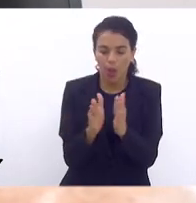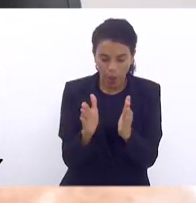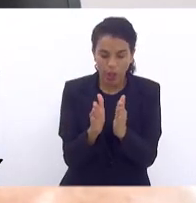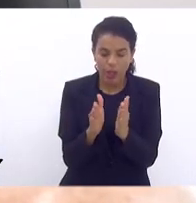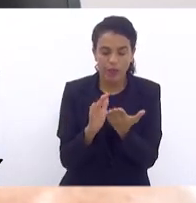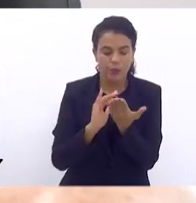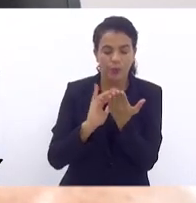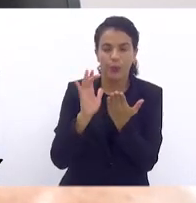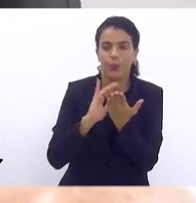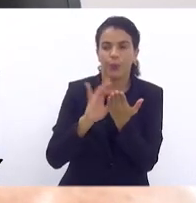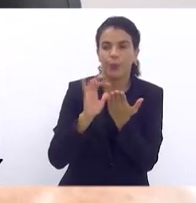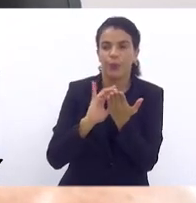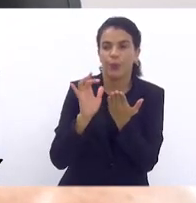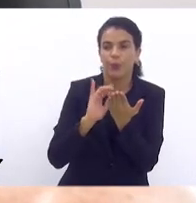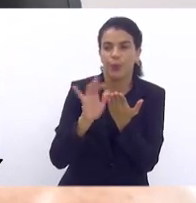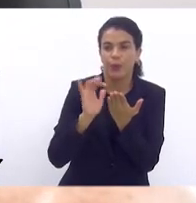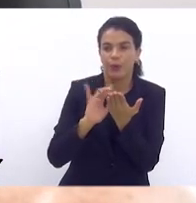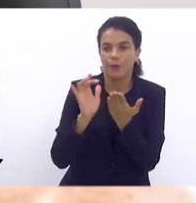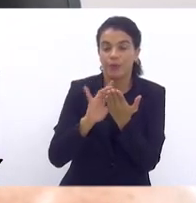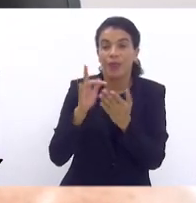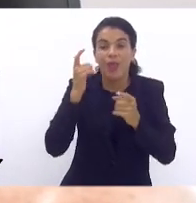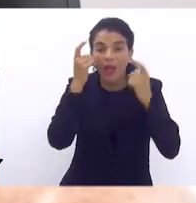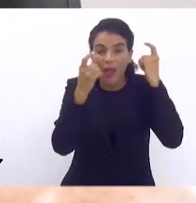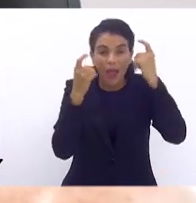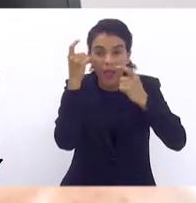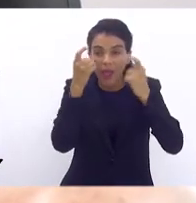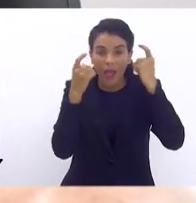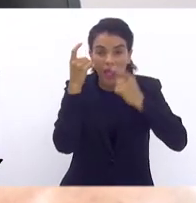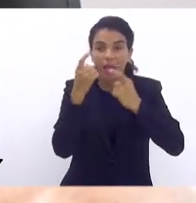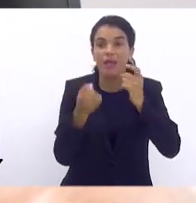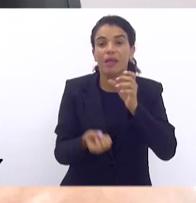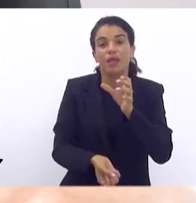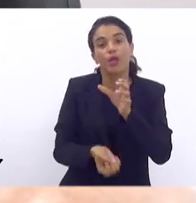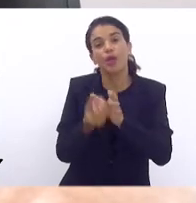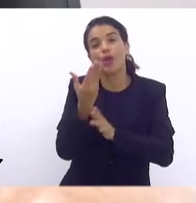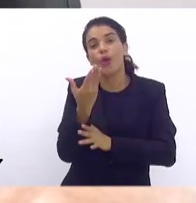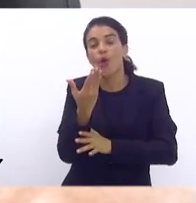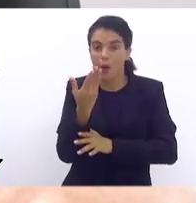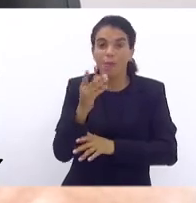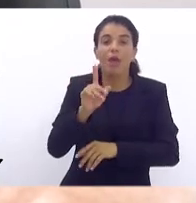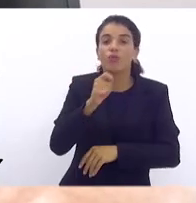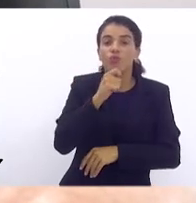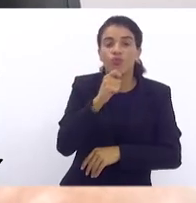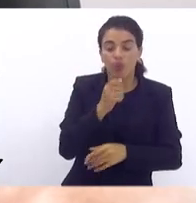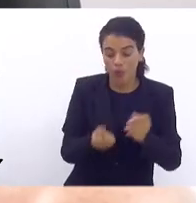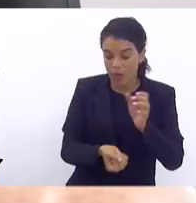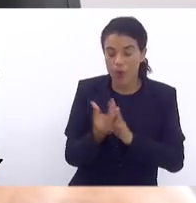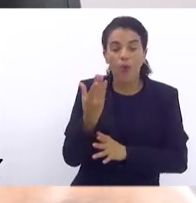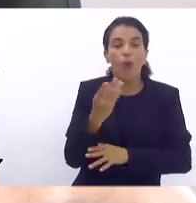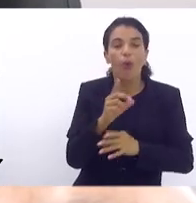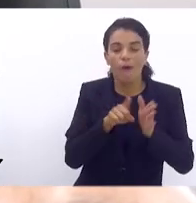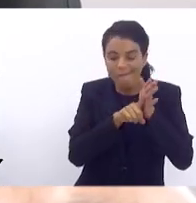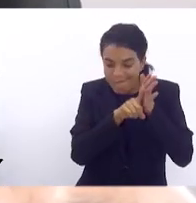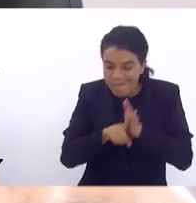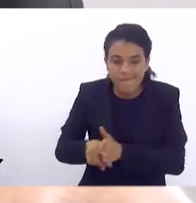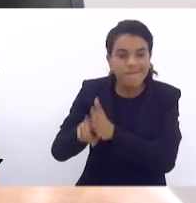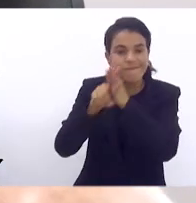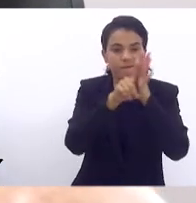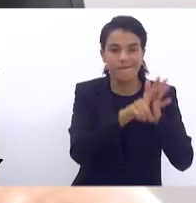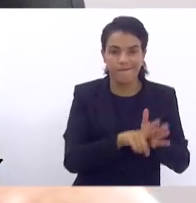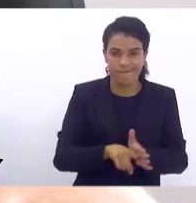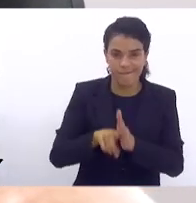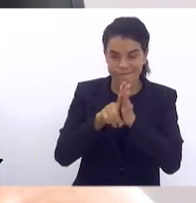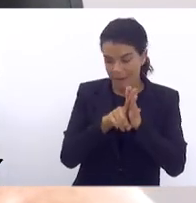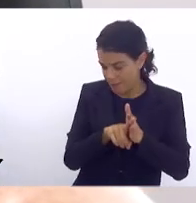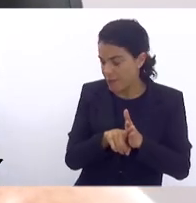avançando nesse sentido A grande preocupação é criou a rede mas não se criou um rast como se fosse a